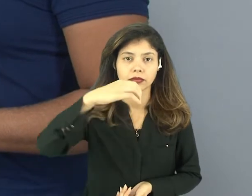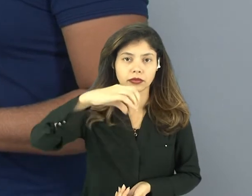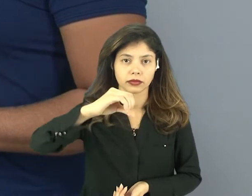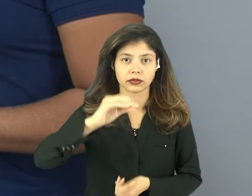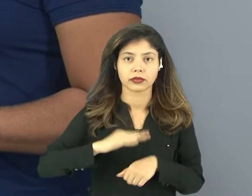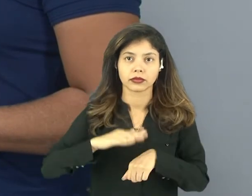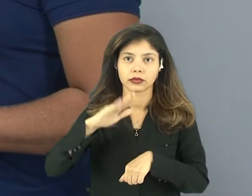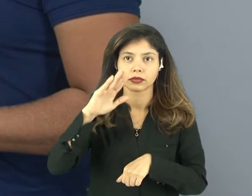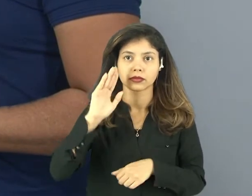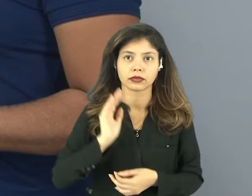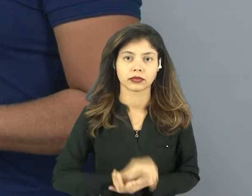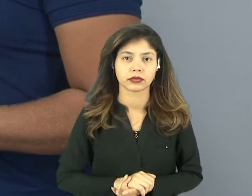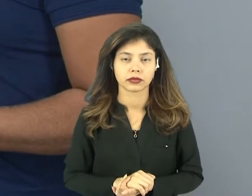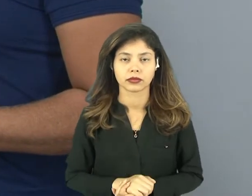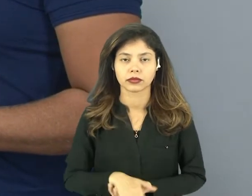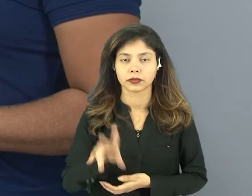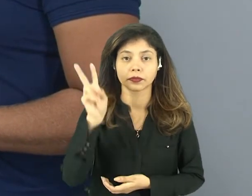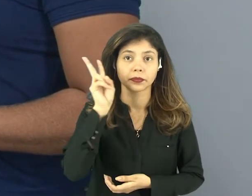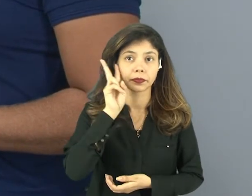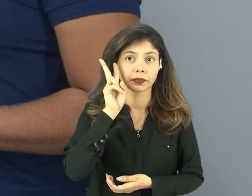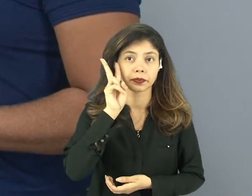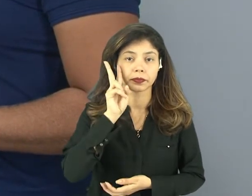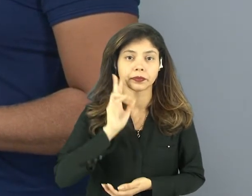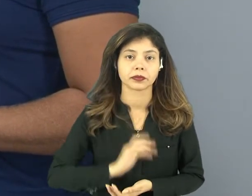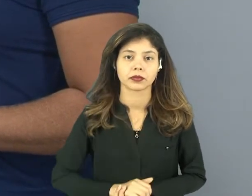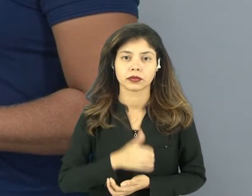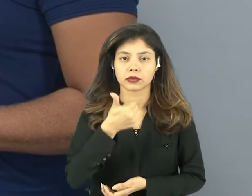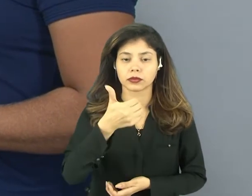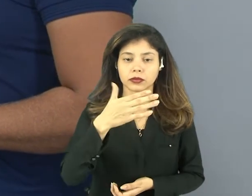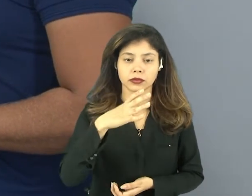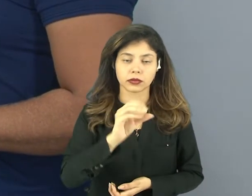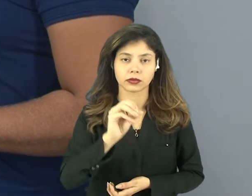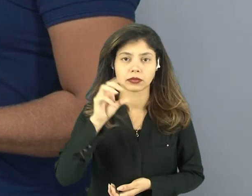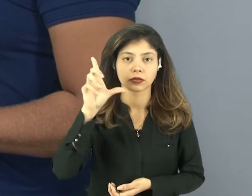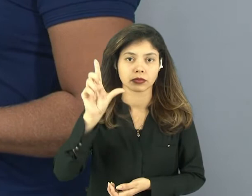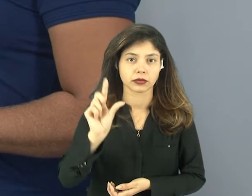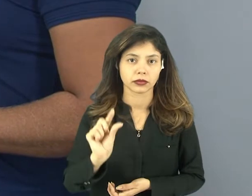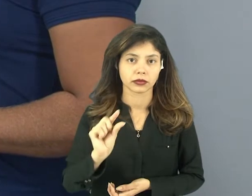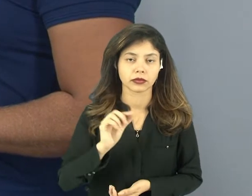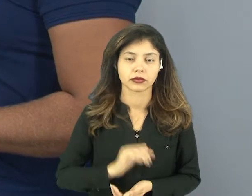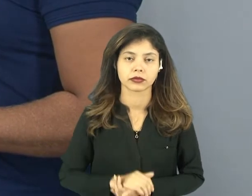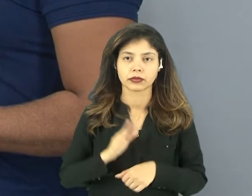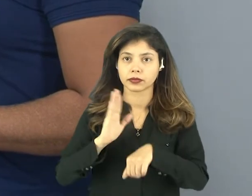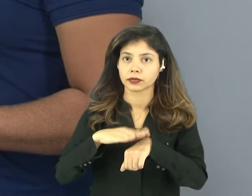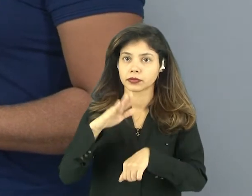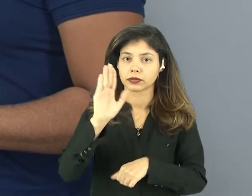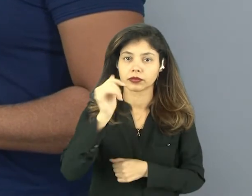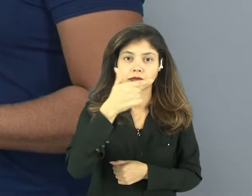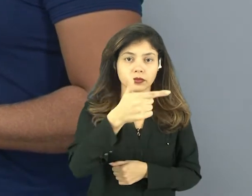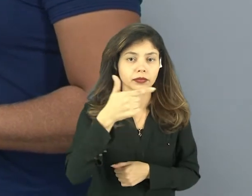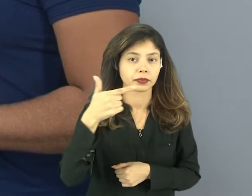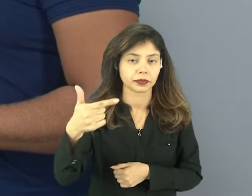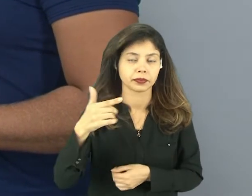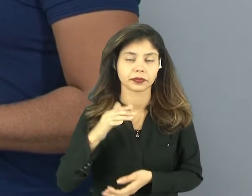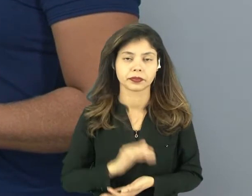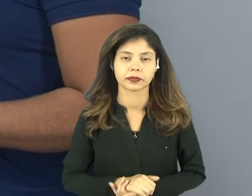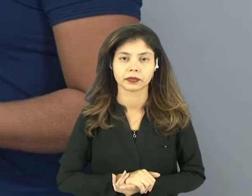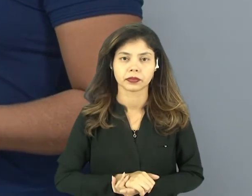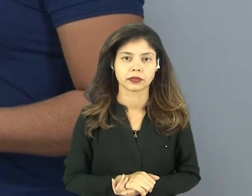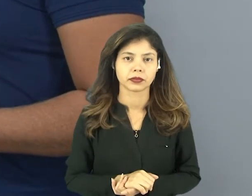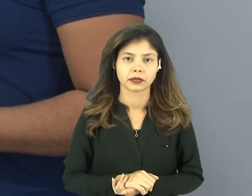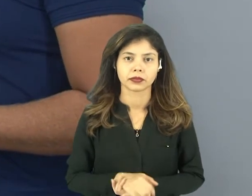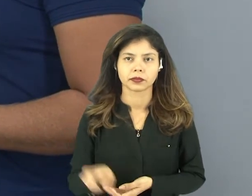19. Na segunda-feira, 10 a mínima e a máxima 22.